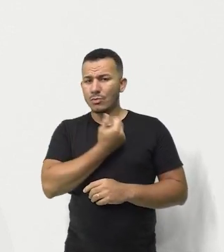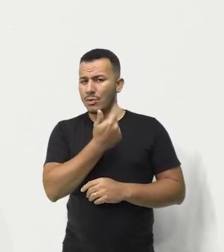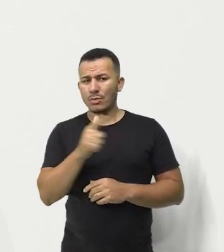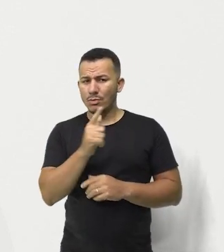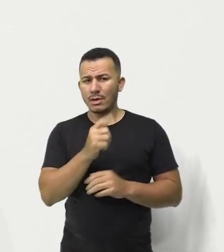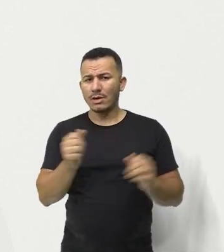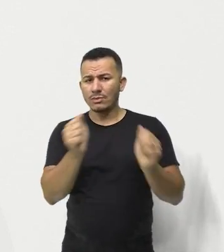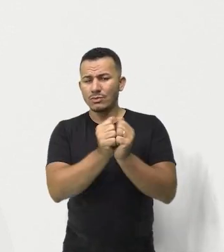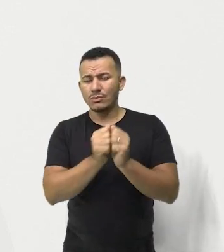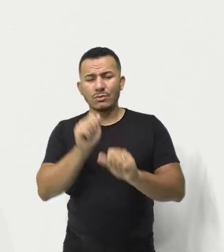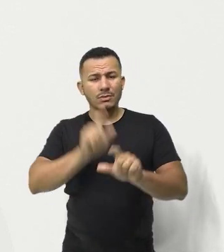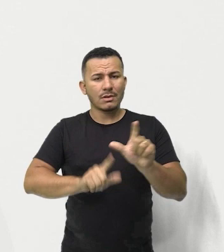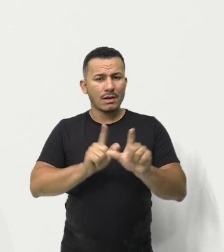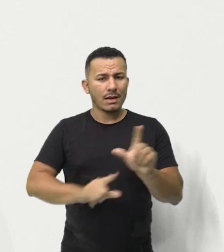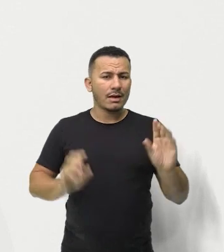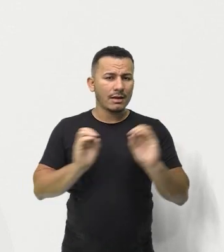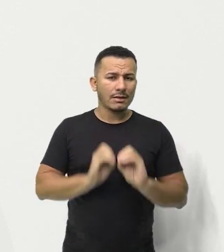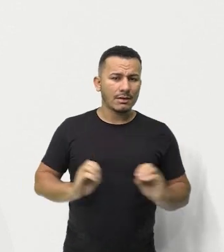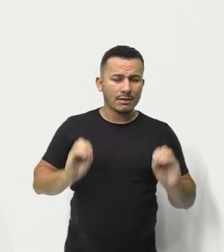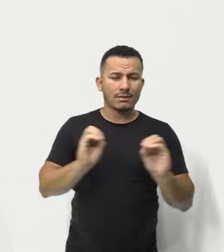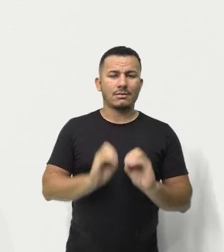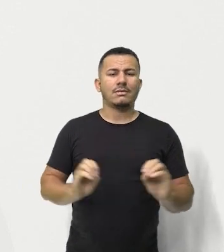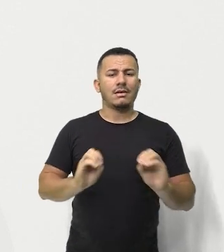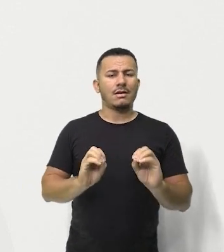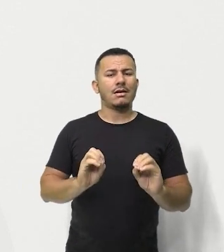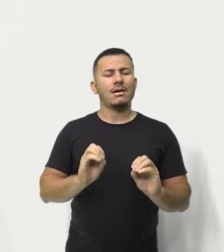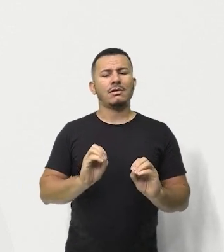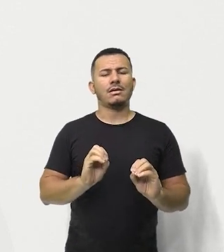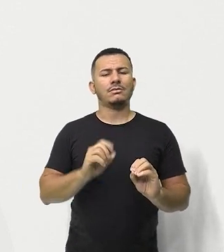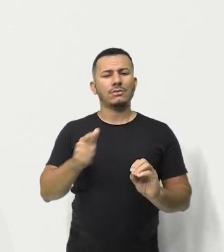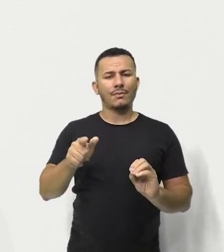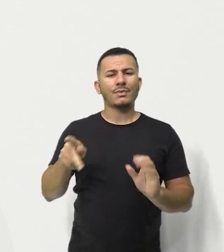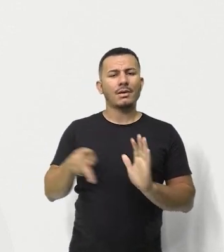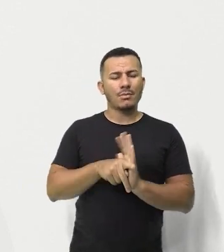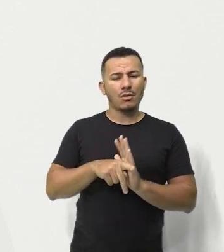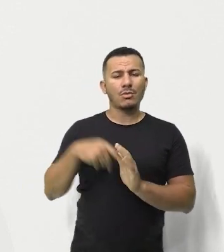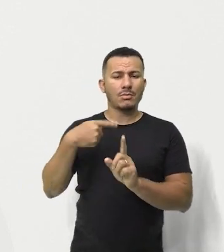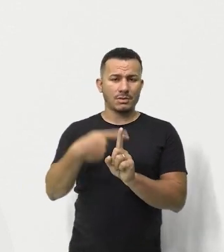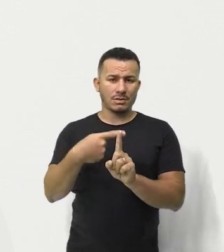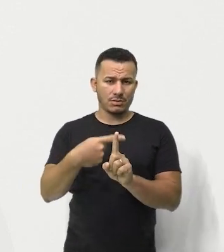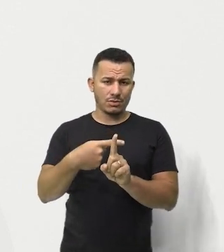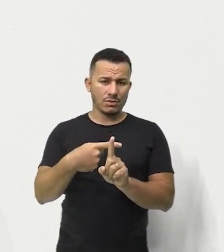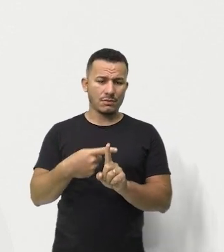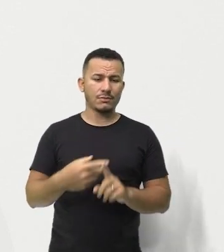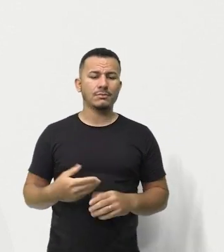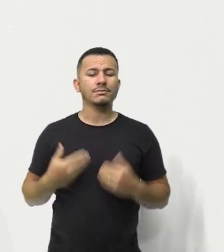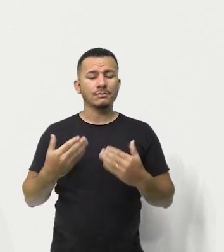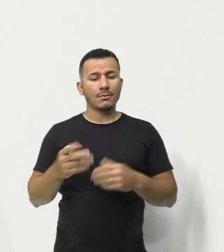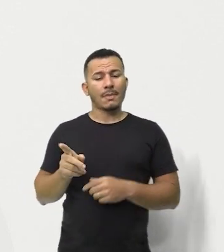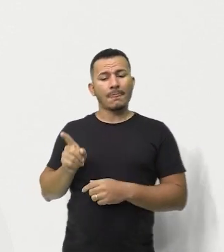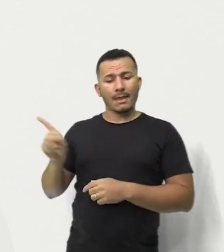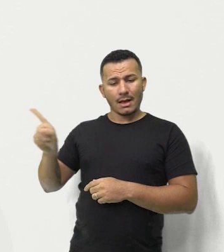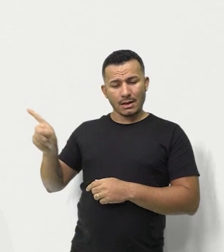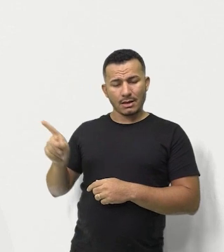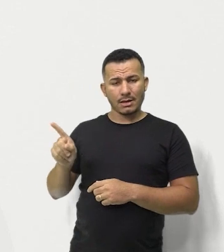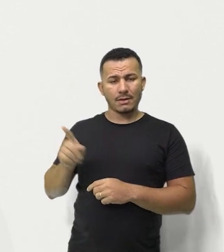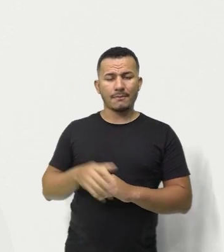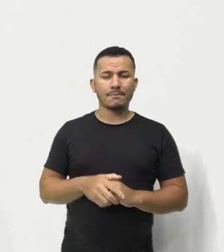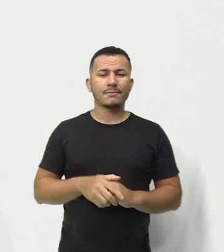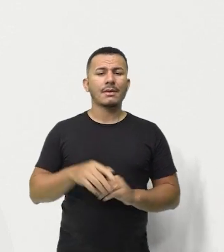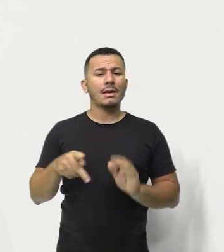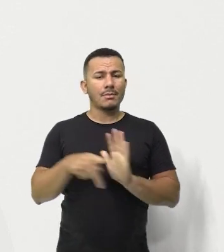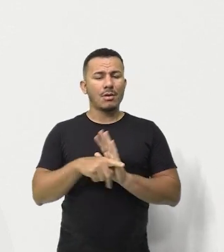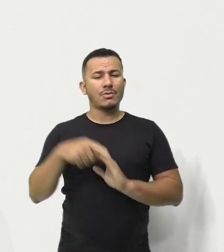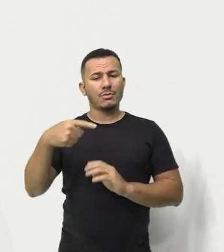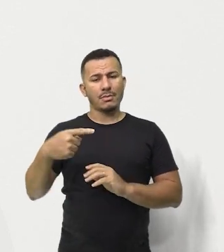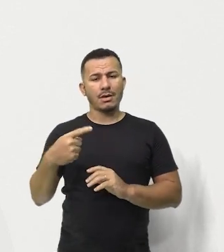Nós sabemos que quando um número não vem trazendo um sinal, né, na frente, ele é um número